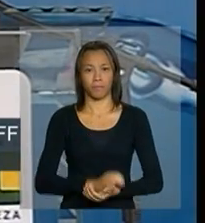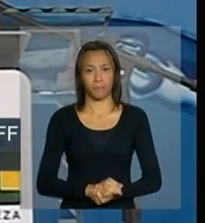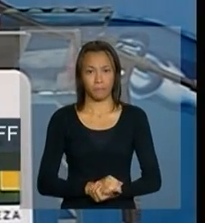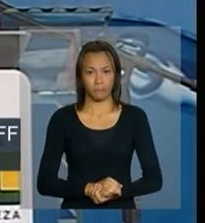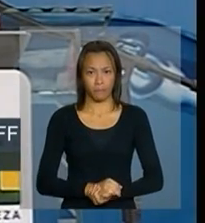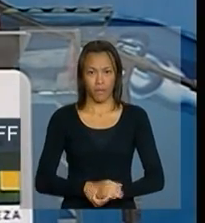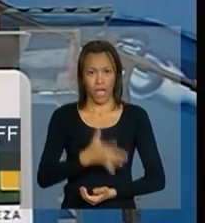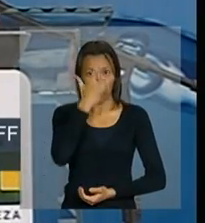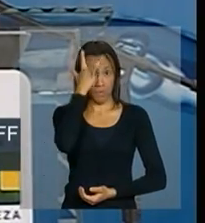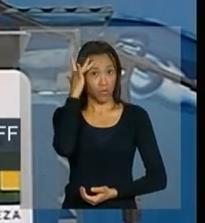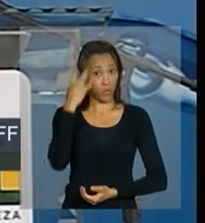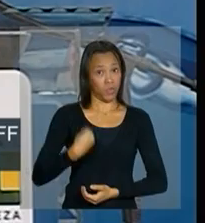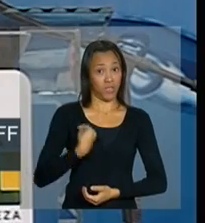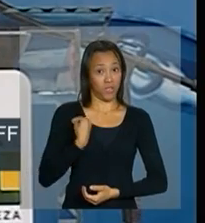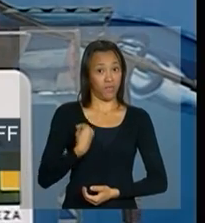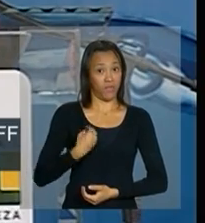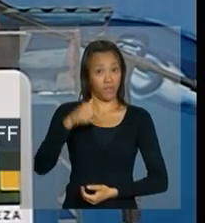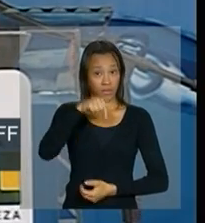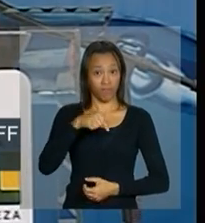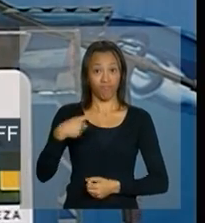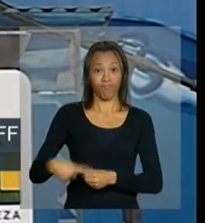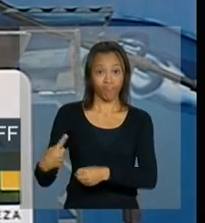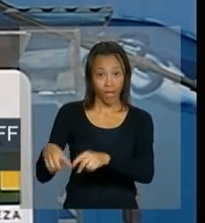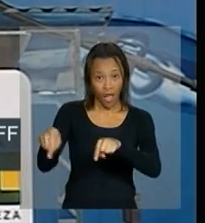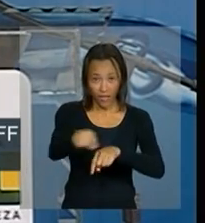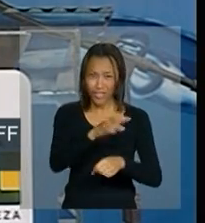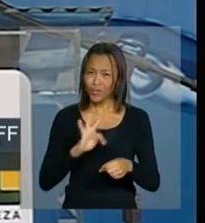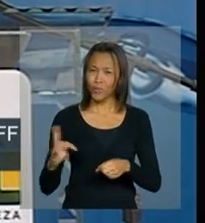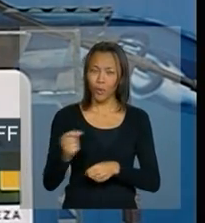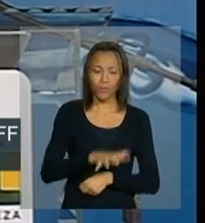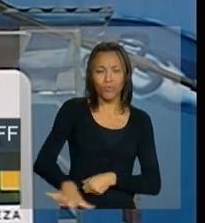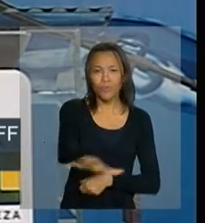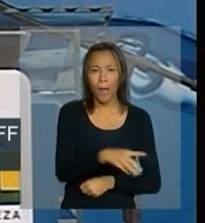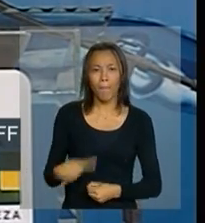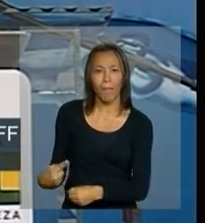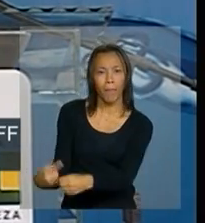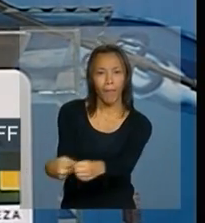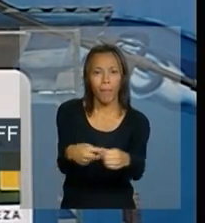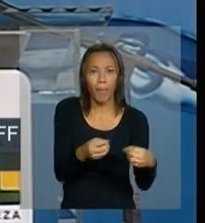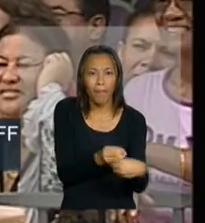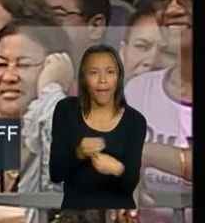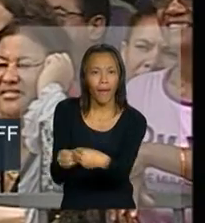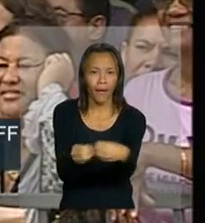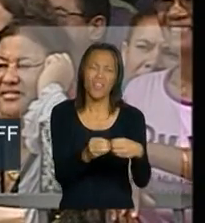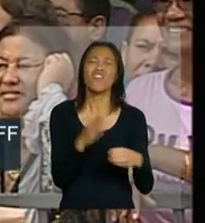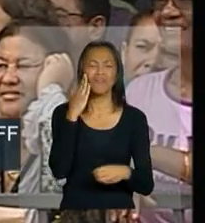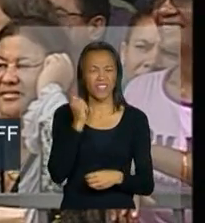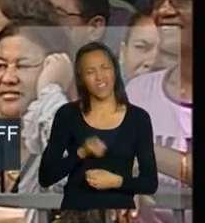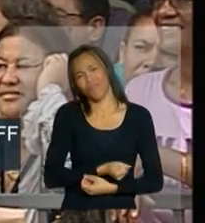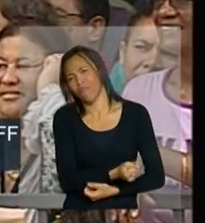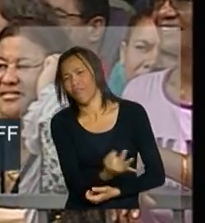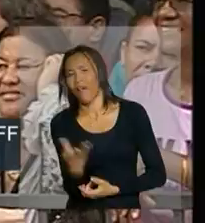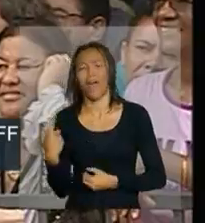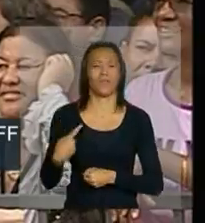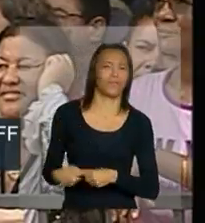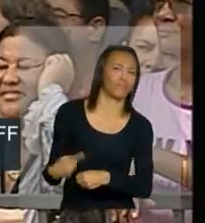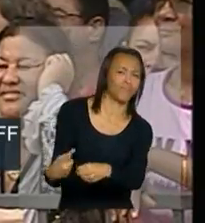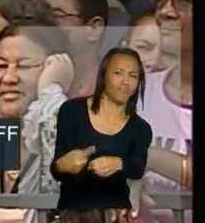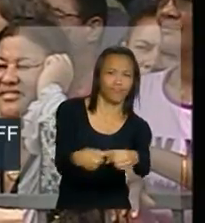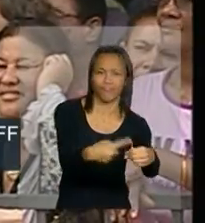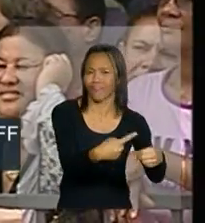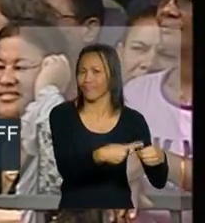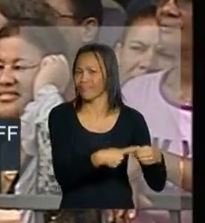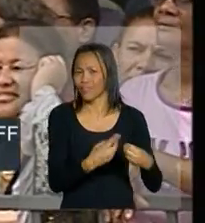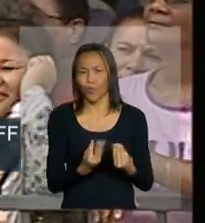aos moradores aqui da região, de toda a região. Eu sei que são vários municípios, Malhada,